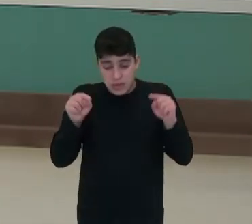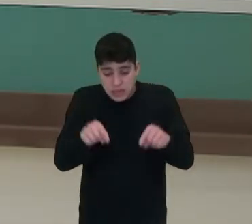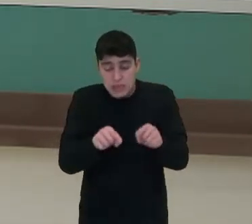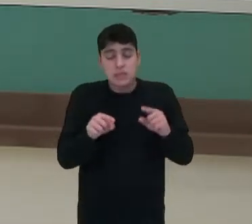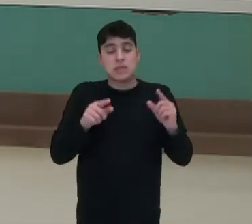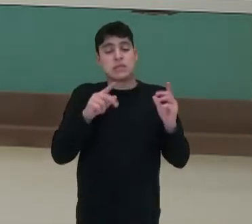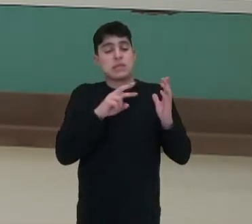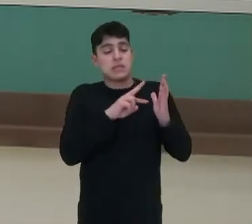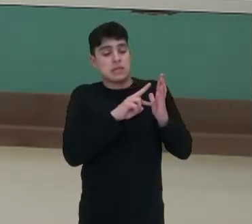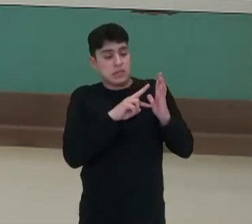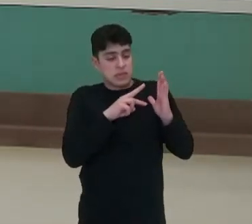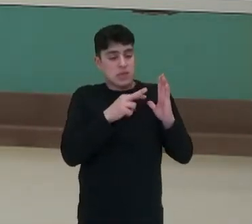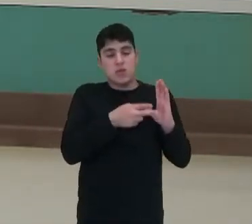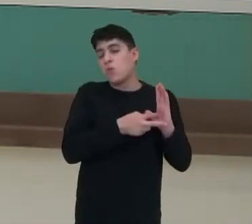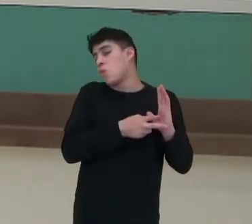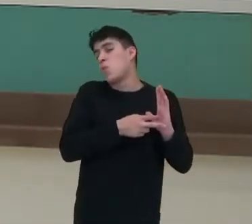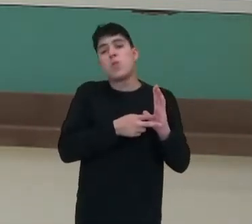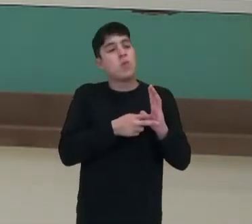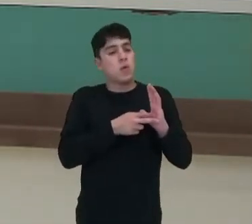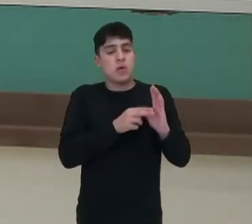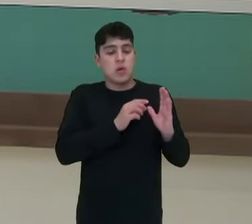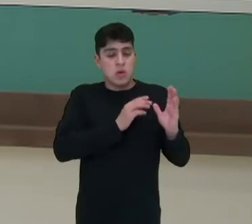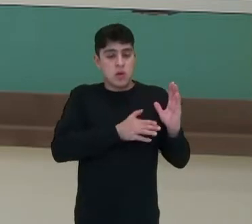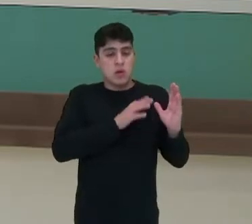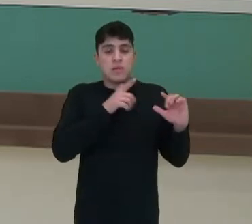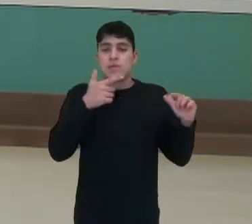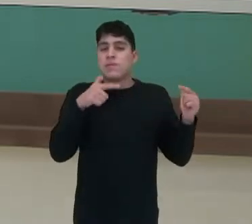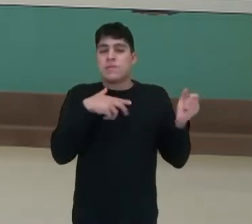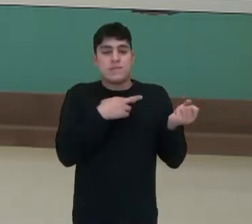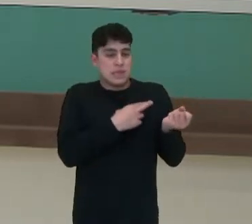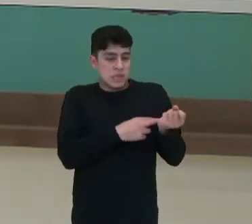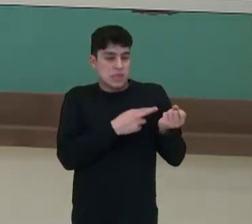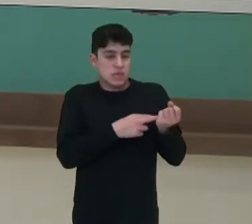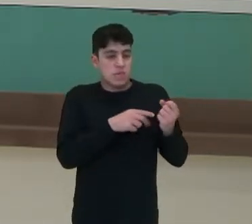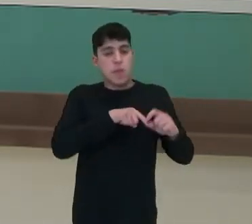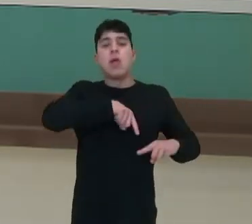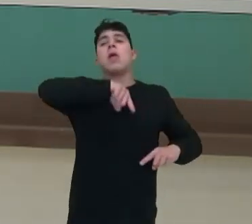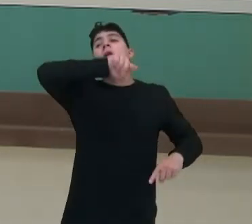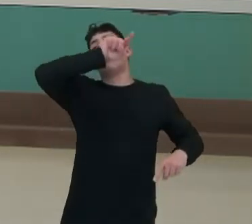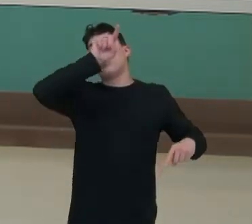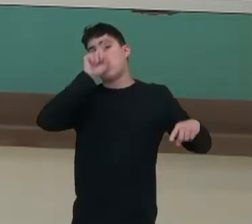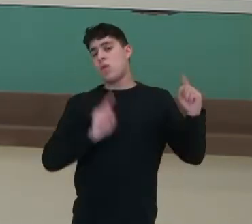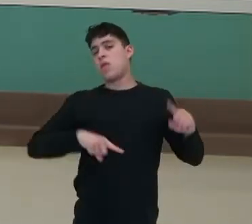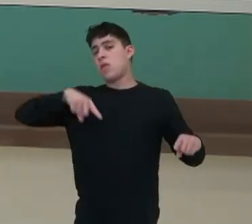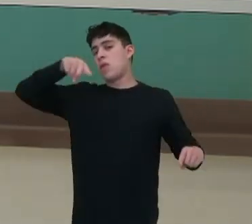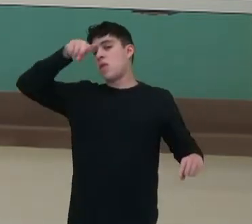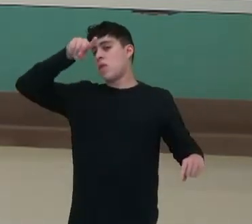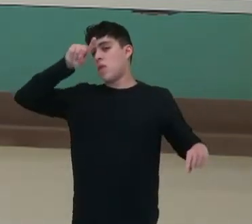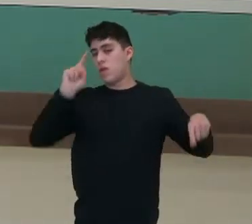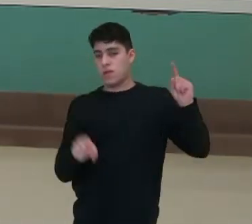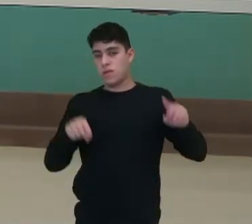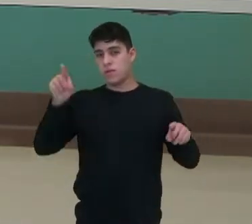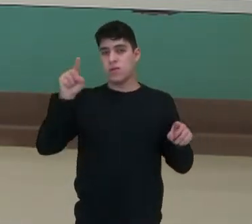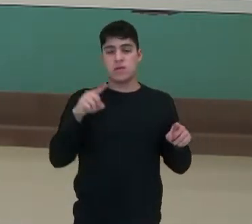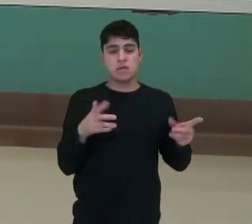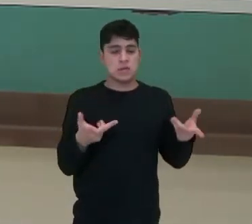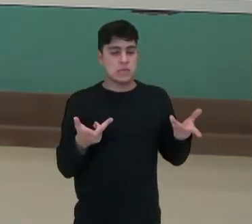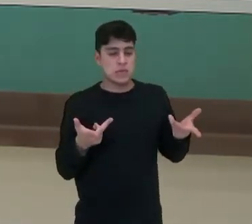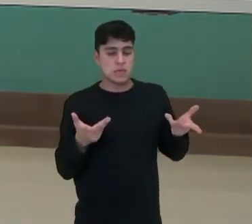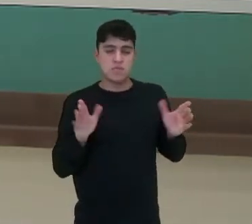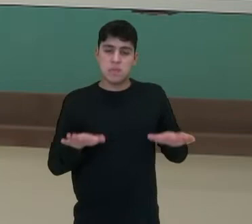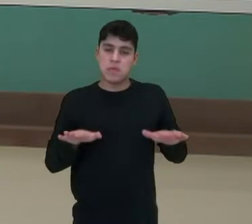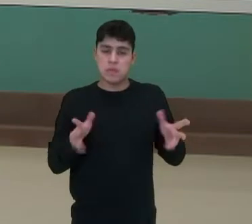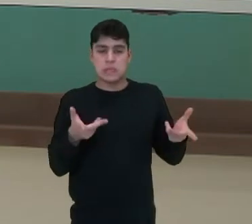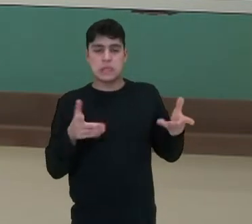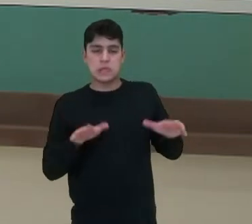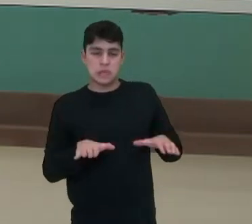distúrbio caracterizado pela falta de ritmo no coração. Podemos ter um ritmo mais acelerado ou um ritmo mais lento. Lembra